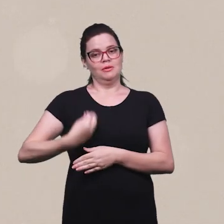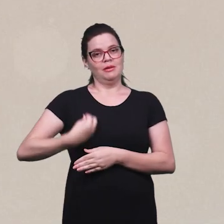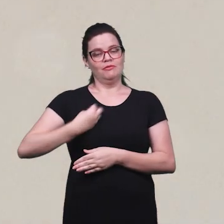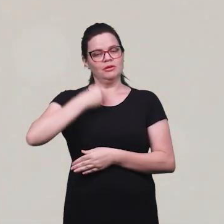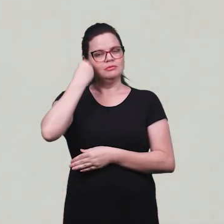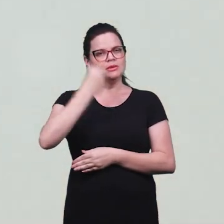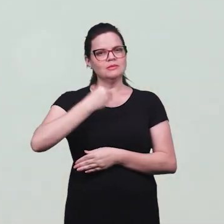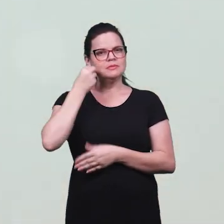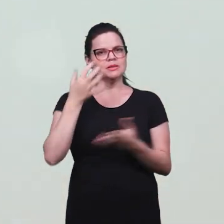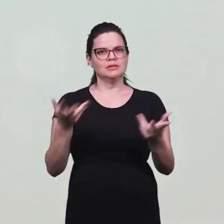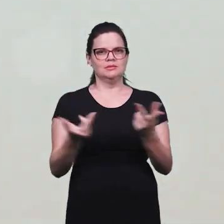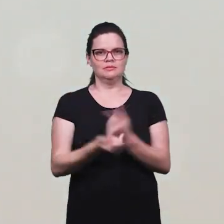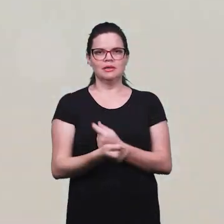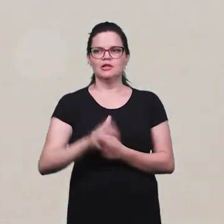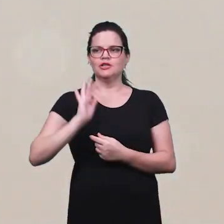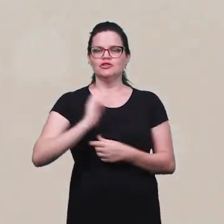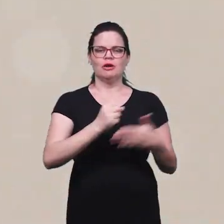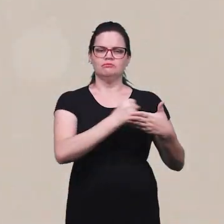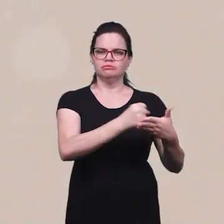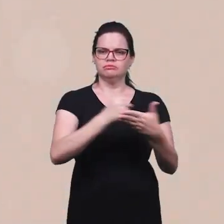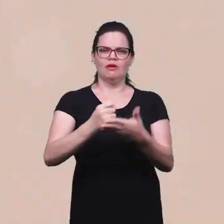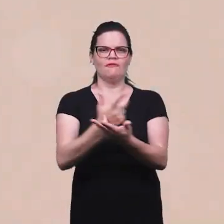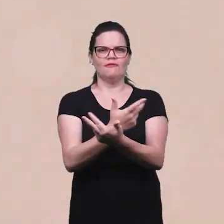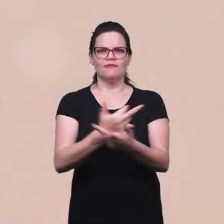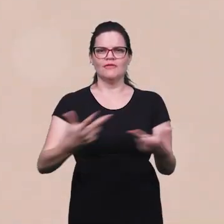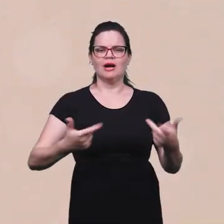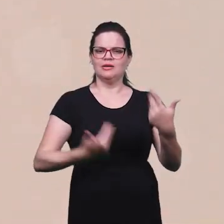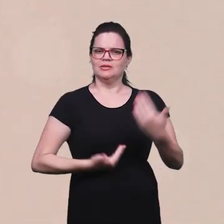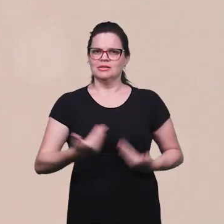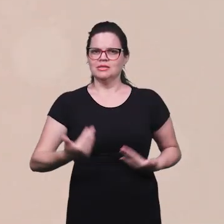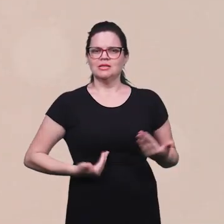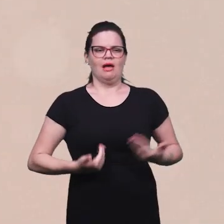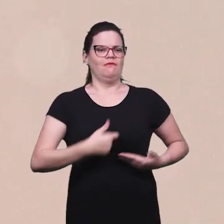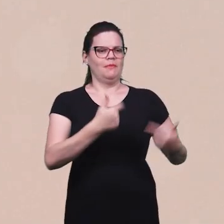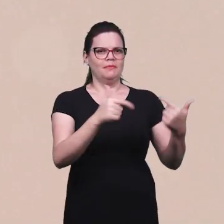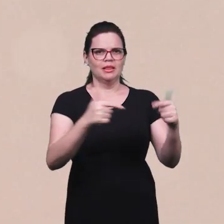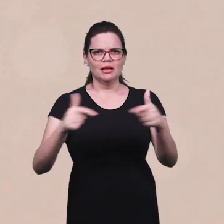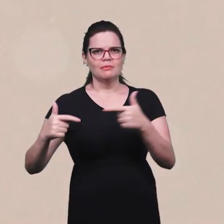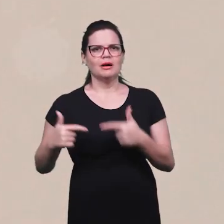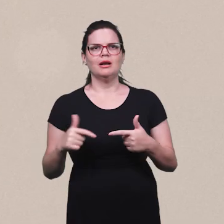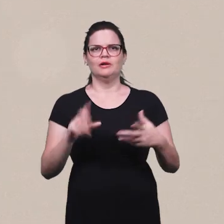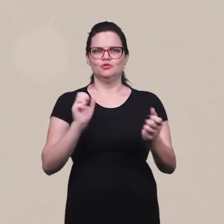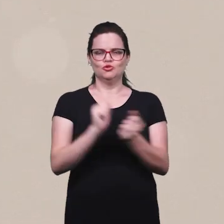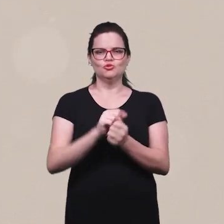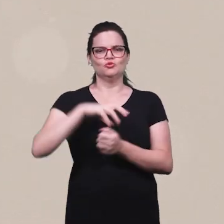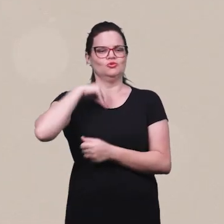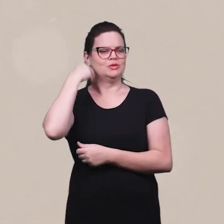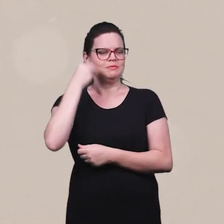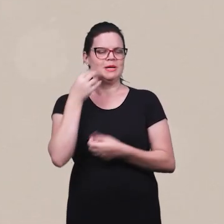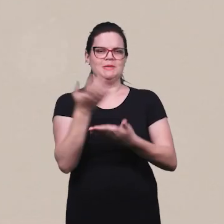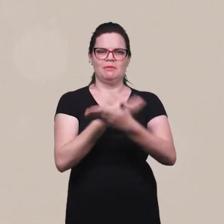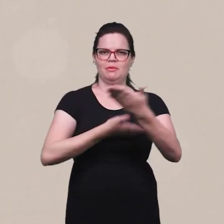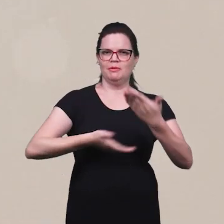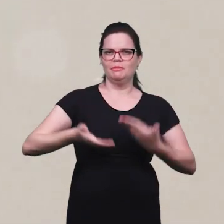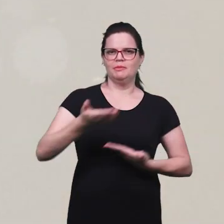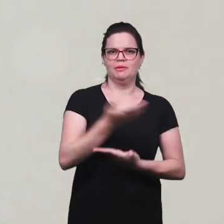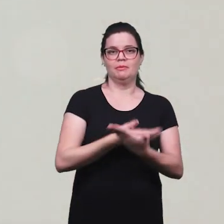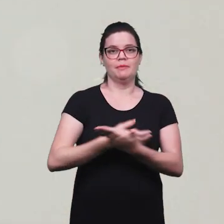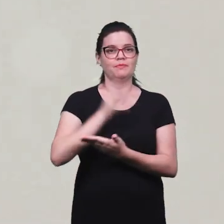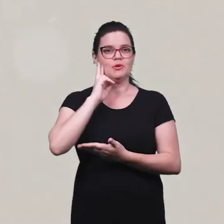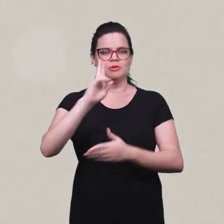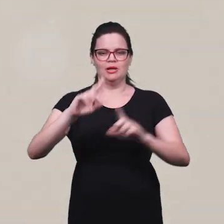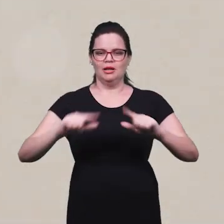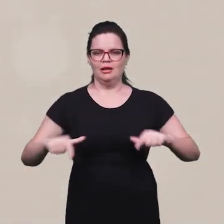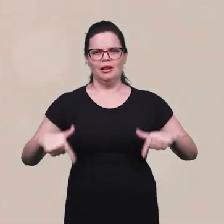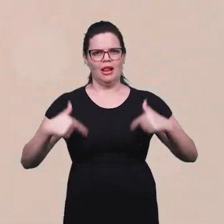vida. Temos acolhido muitos irmãos que chegam aqui, né, para o trabalho, para vivenciarmos juntos as experiências com o Senhor. O Senhor